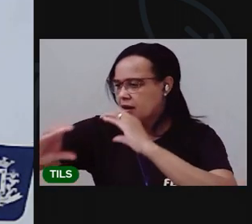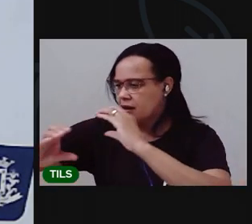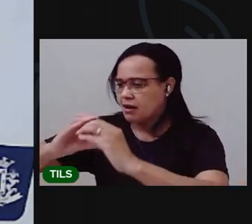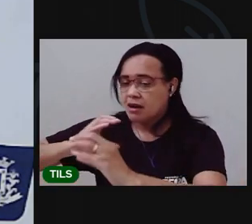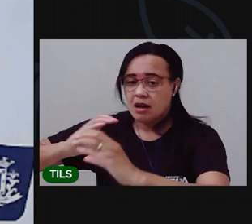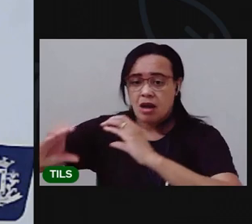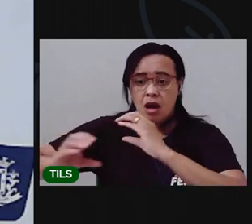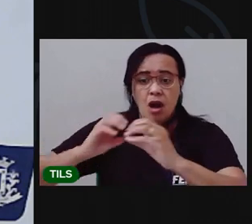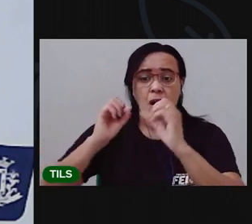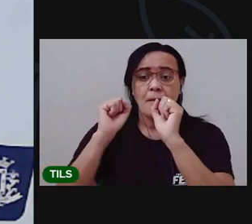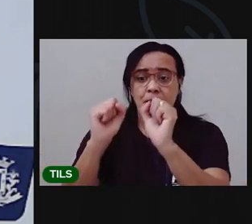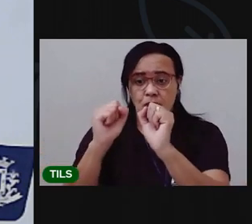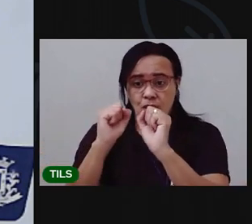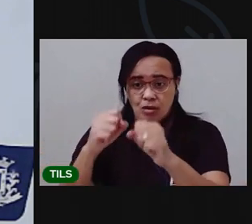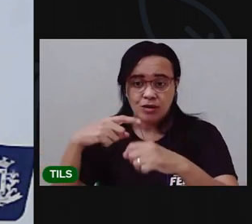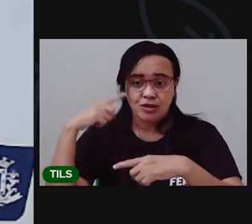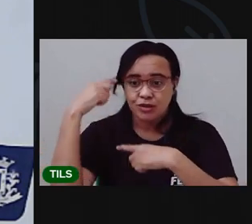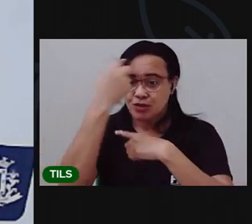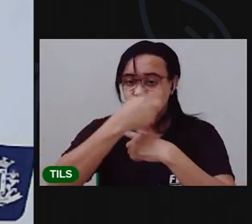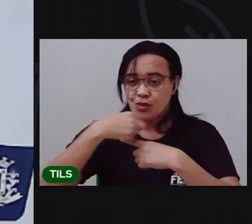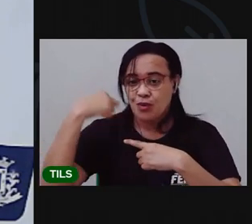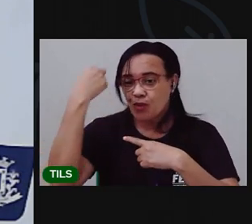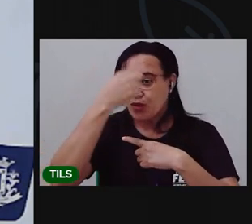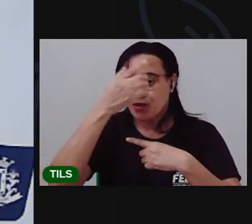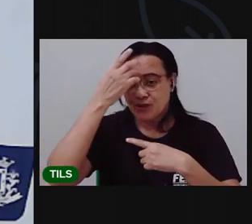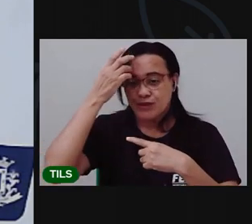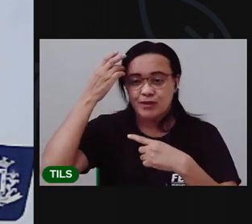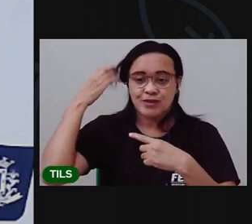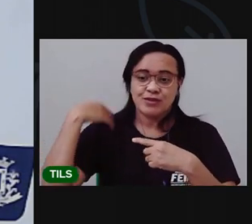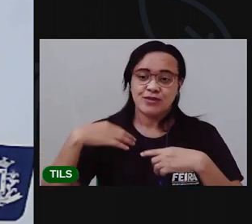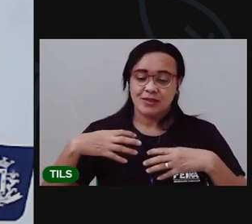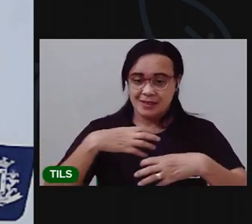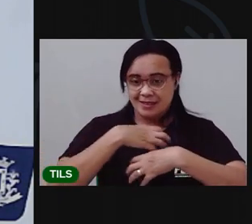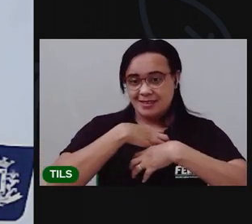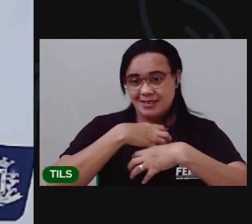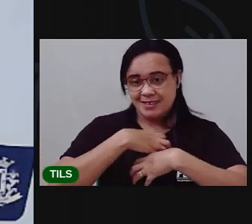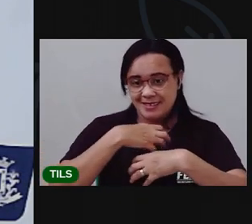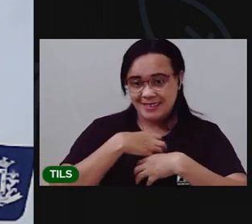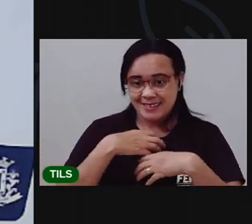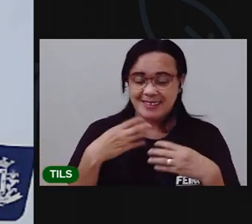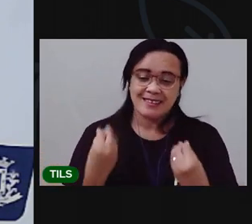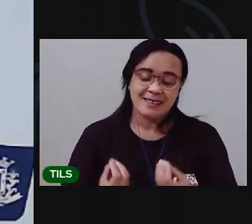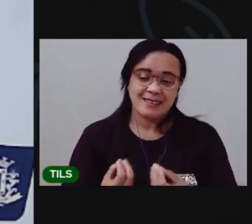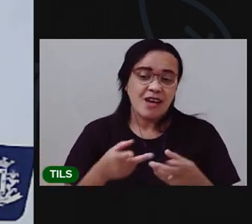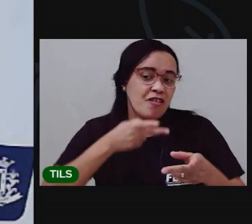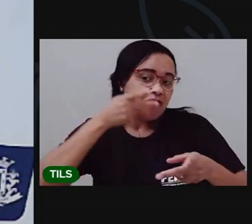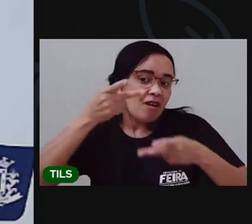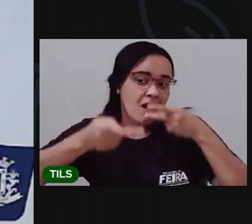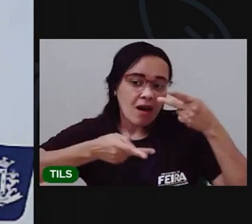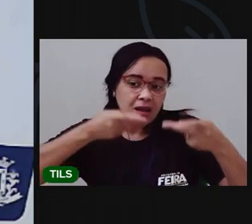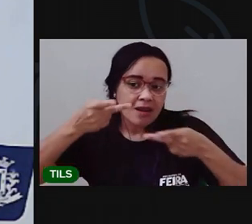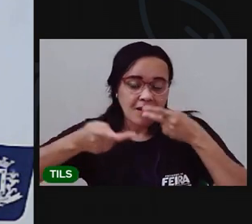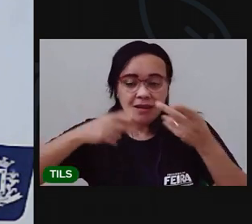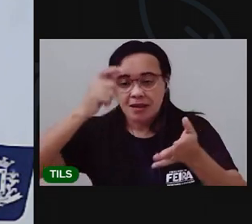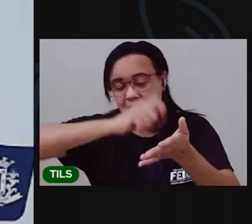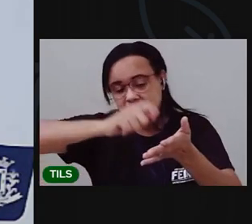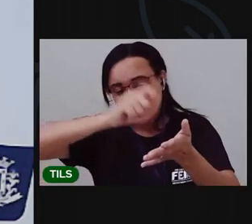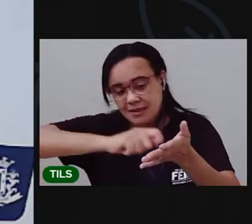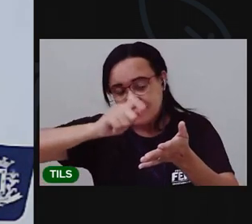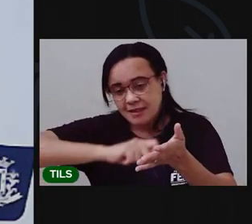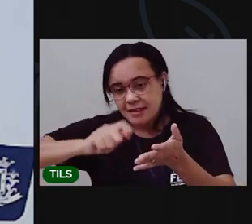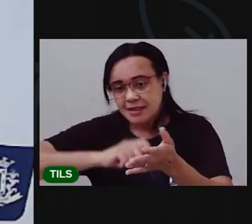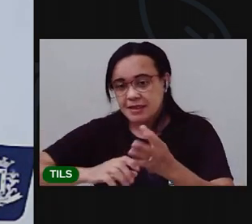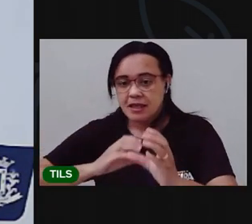das expressões faciais. Que além de se comunicar por meio da fala, da escrita, a gente